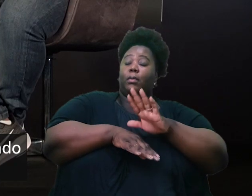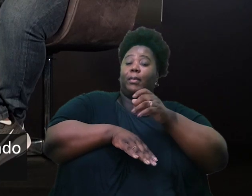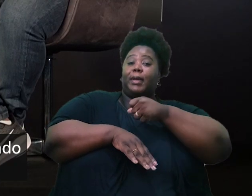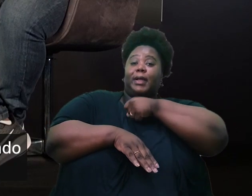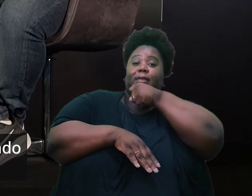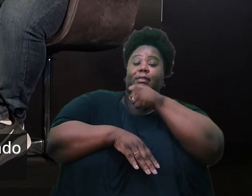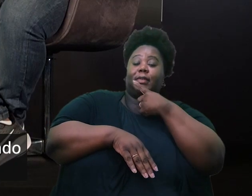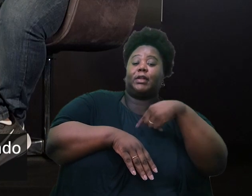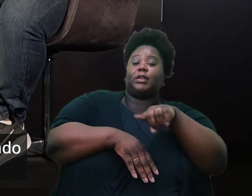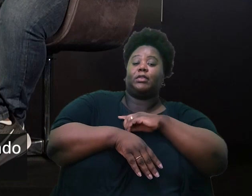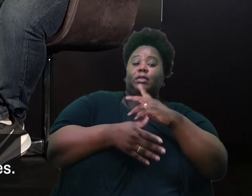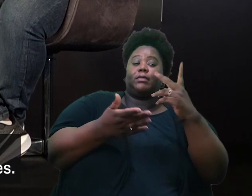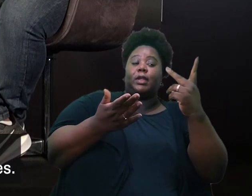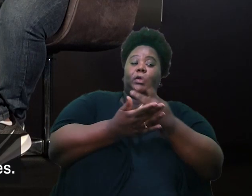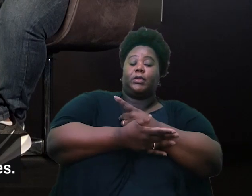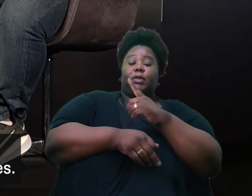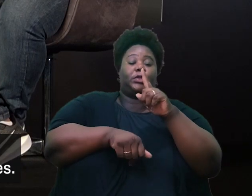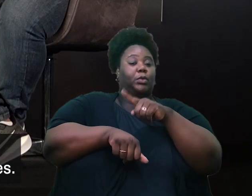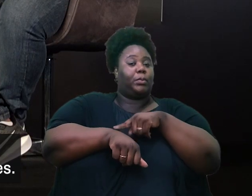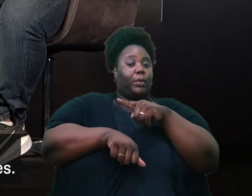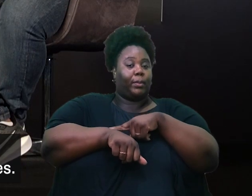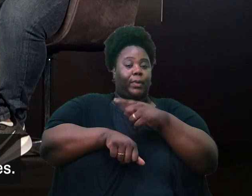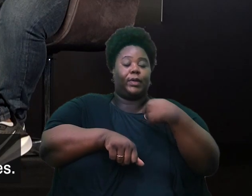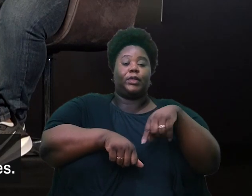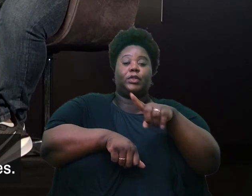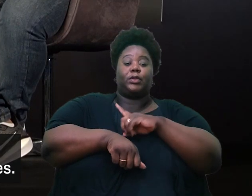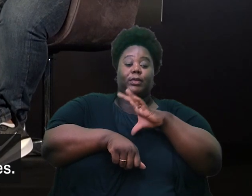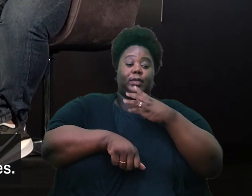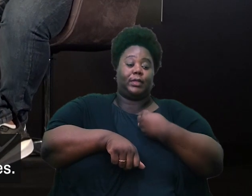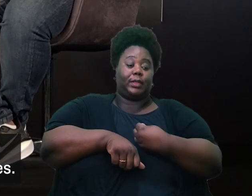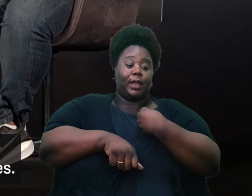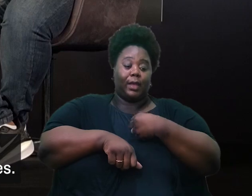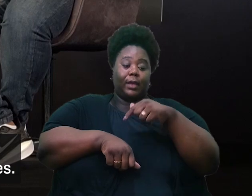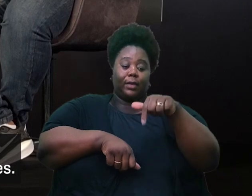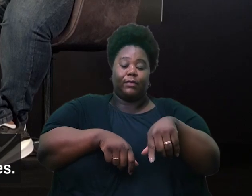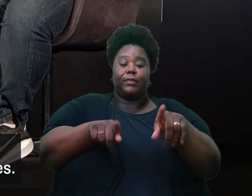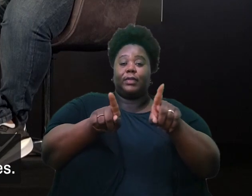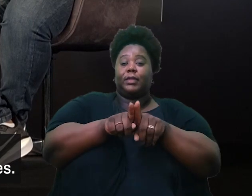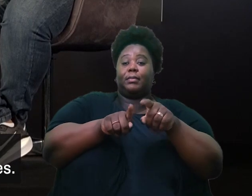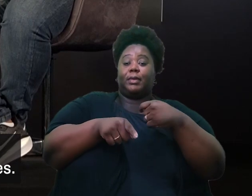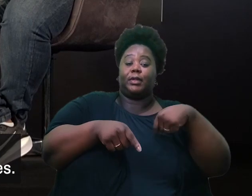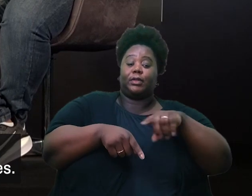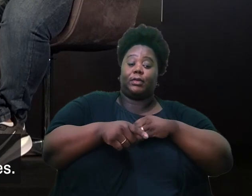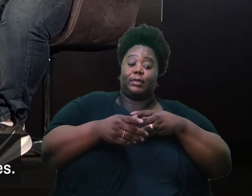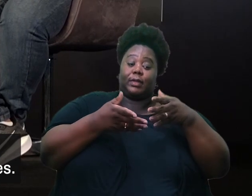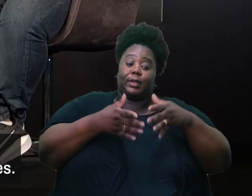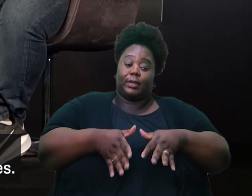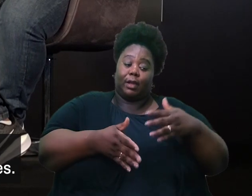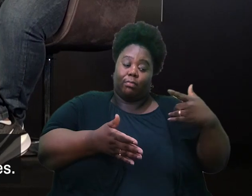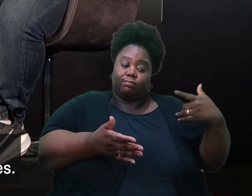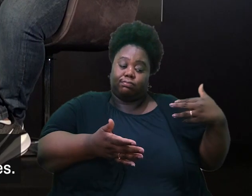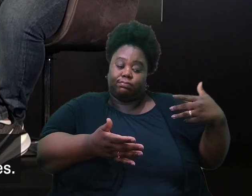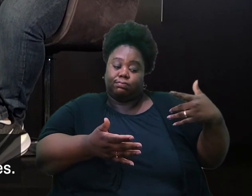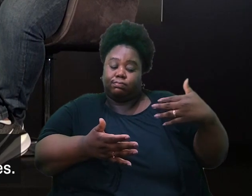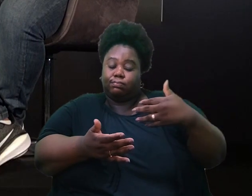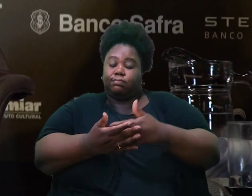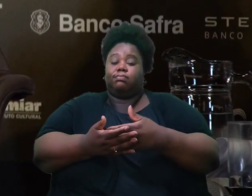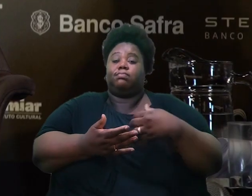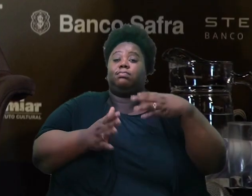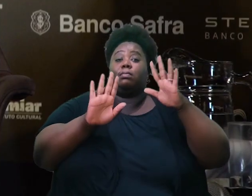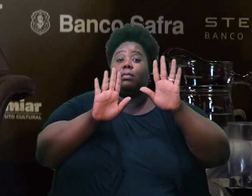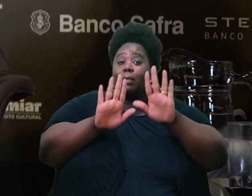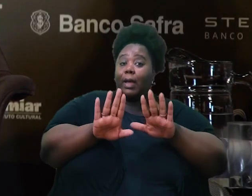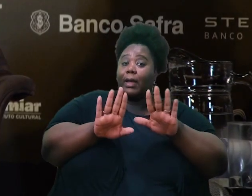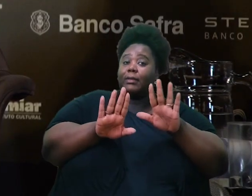estamos acontecendo nesse momento. Não, nós estamos existindo desde que nós nascemos e até antes, né?